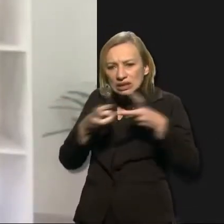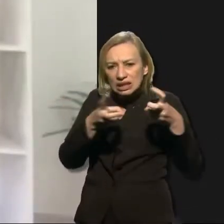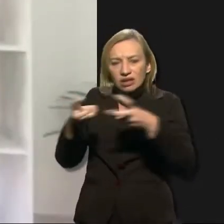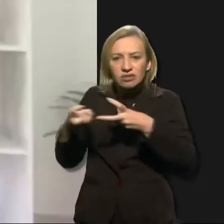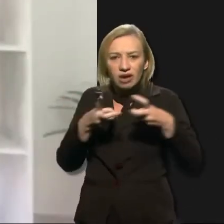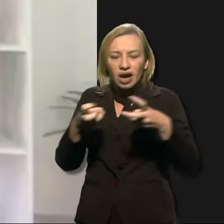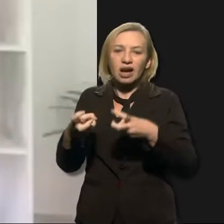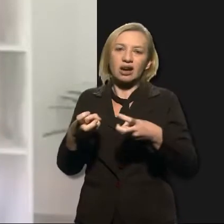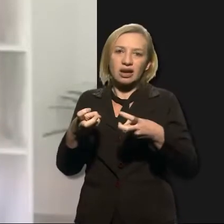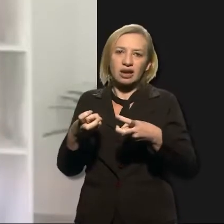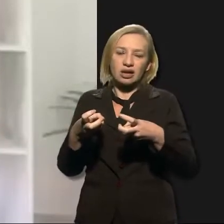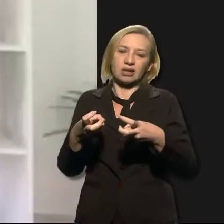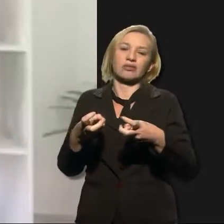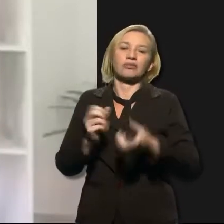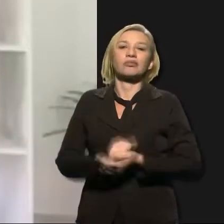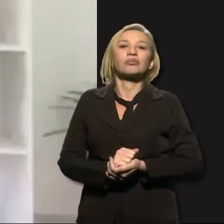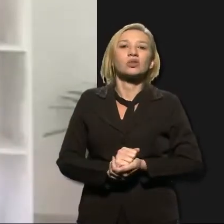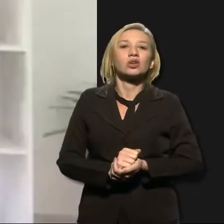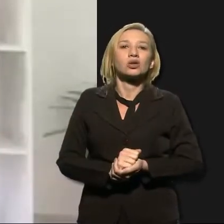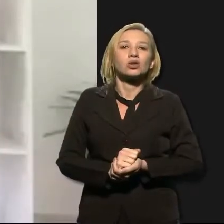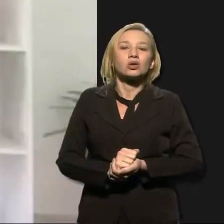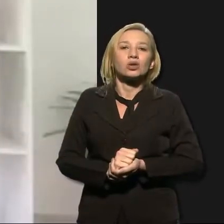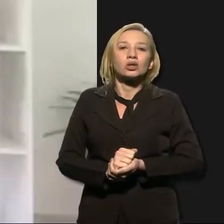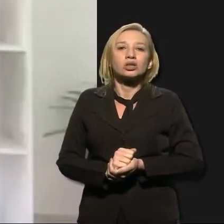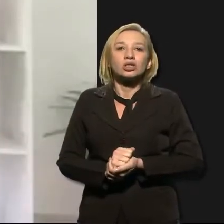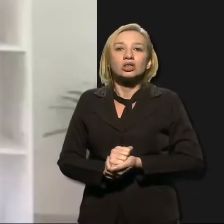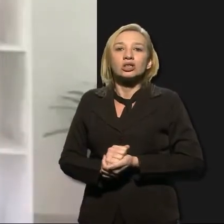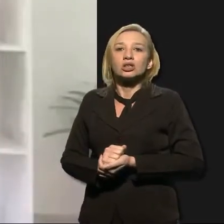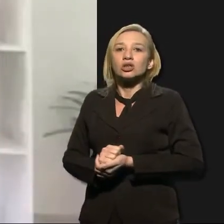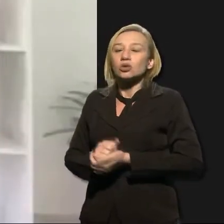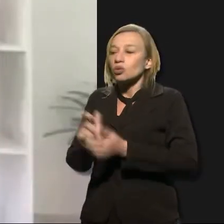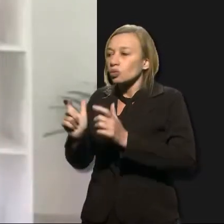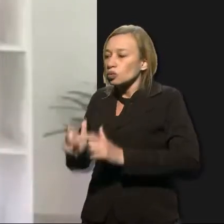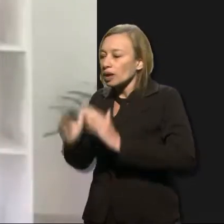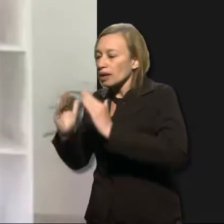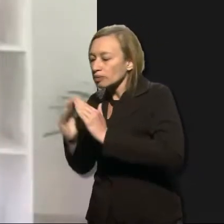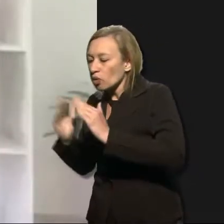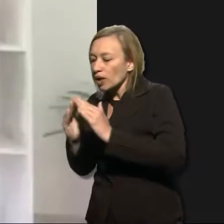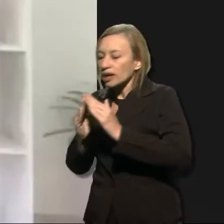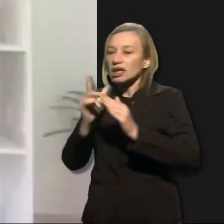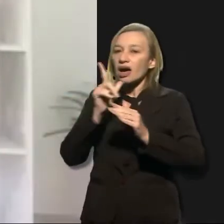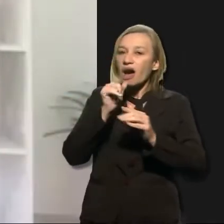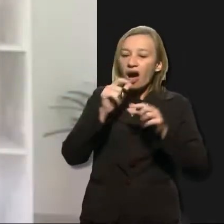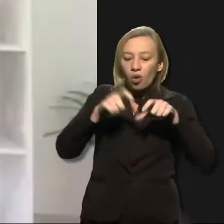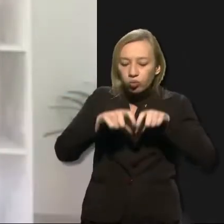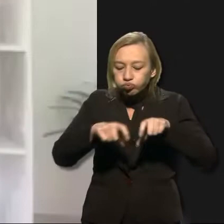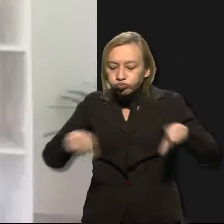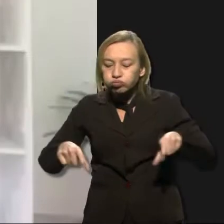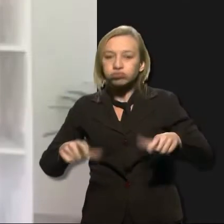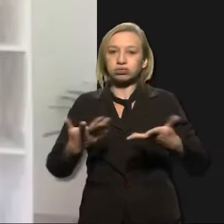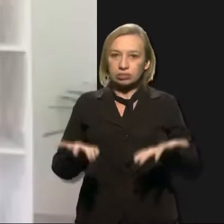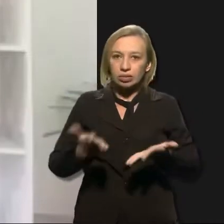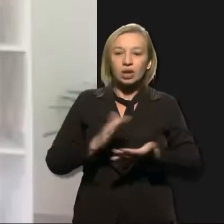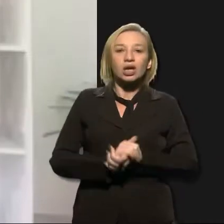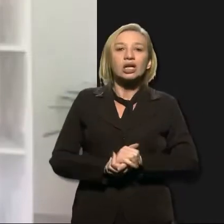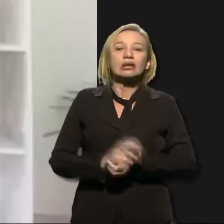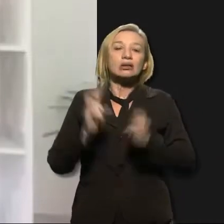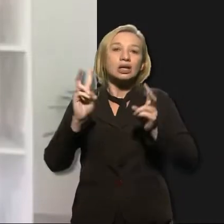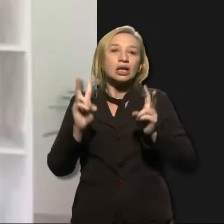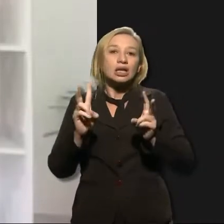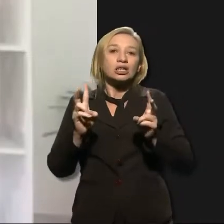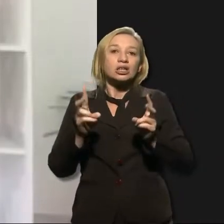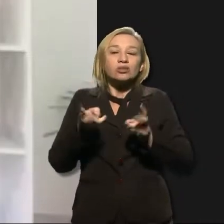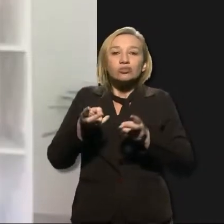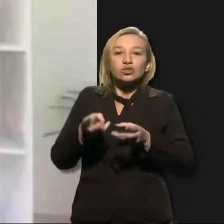precisa observar a complexidade em termos de moradia, de saneamento básico, em termos